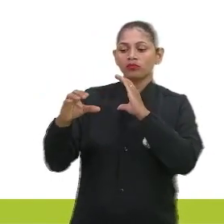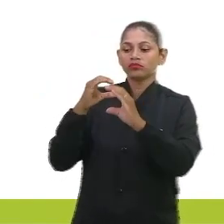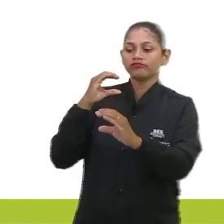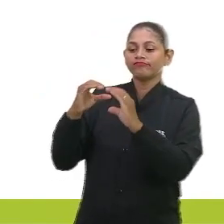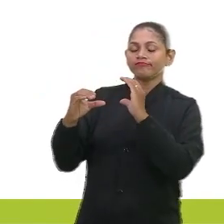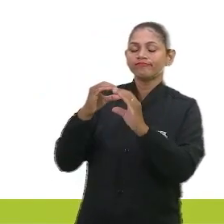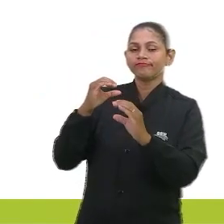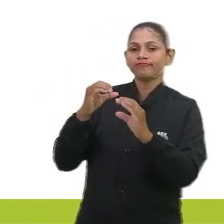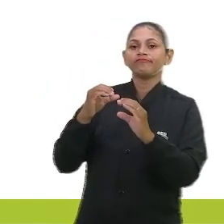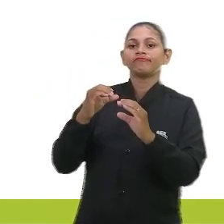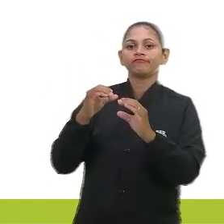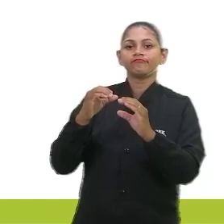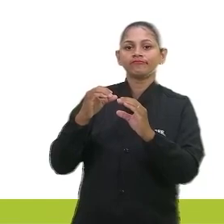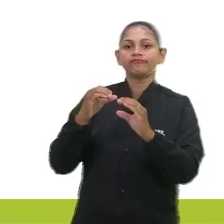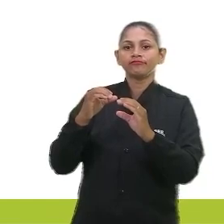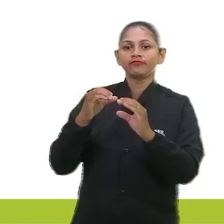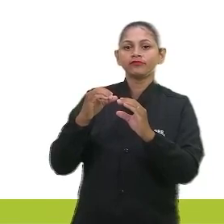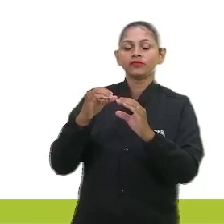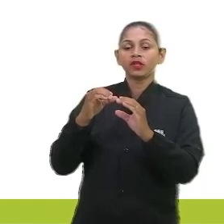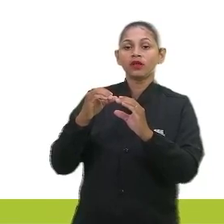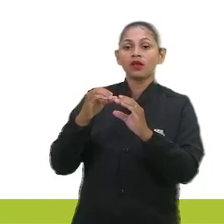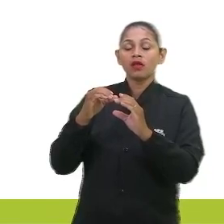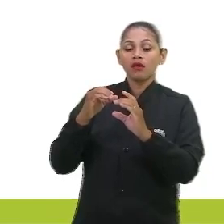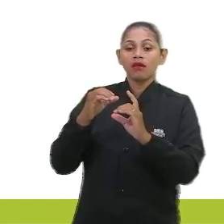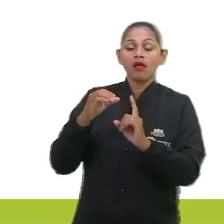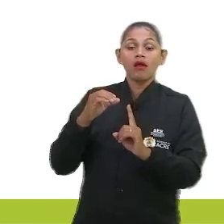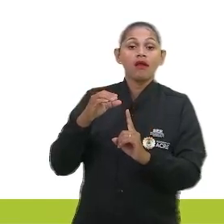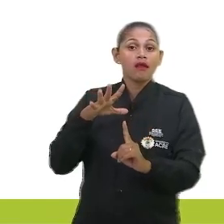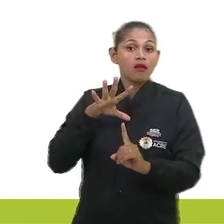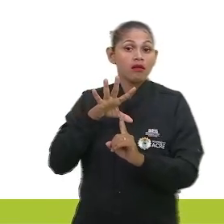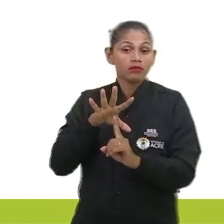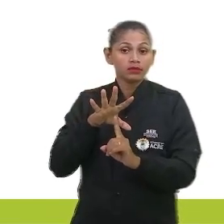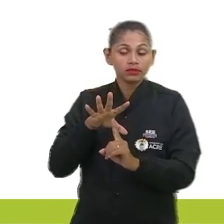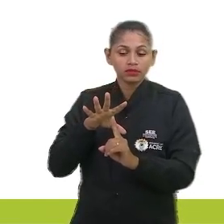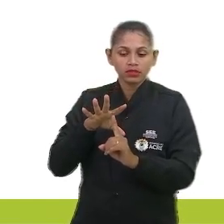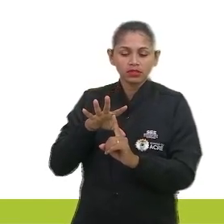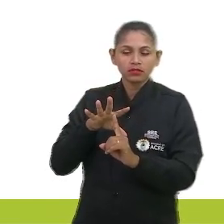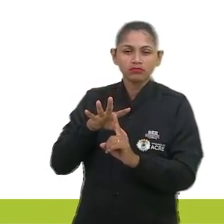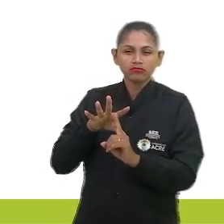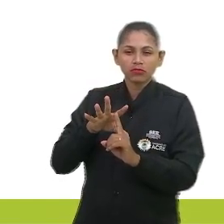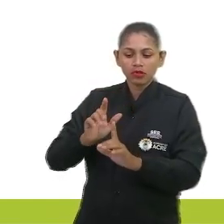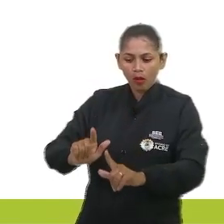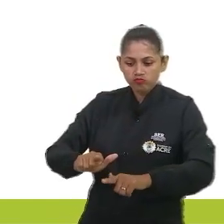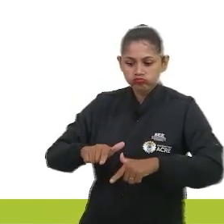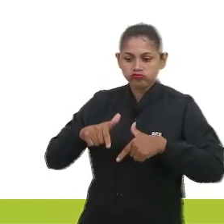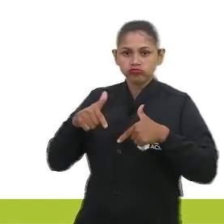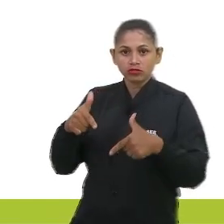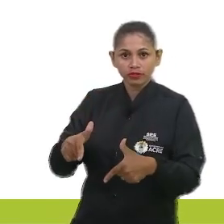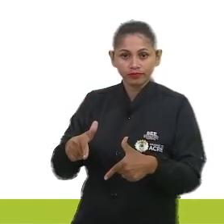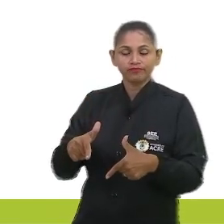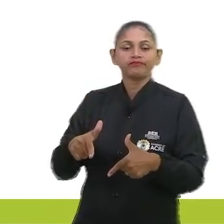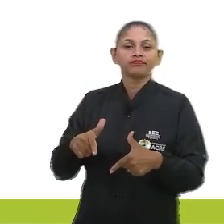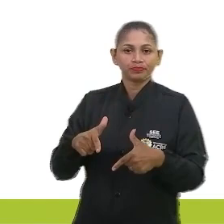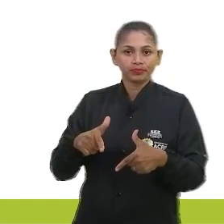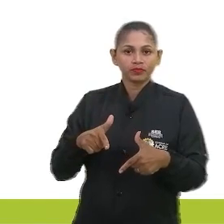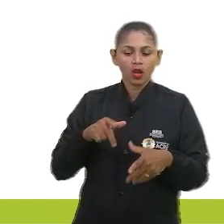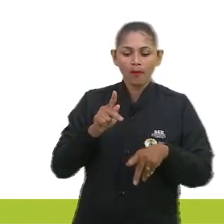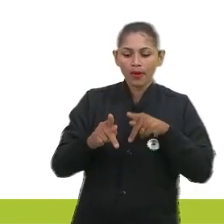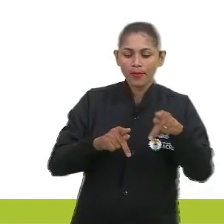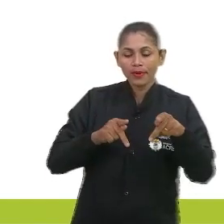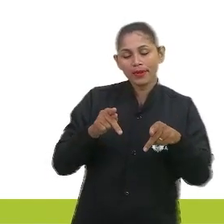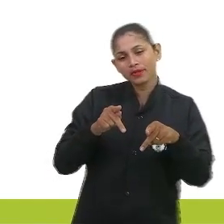representa um espaço de luta, como eu estava dizendo anteriormente, das populações mais vulneráveis. Se torna um espaço